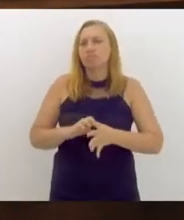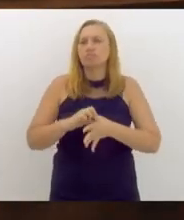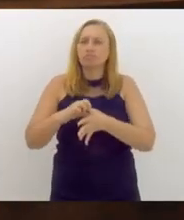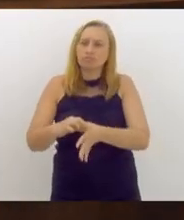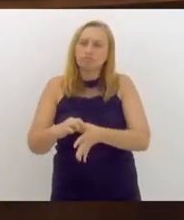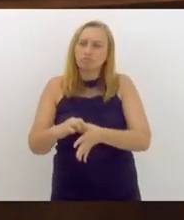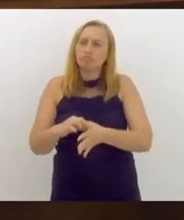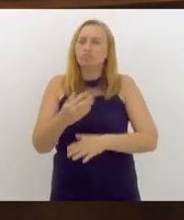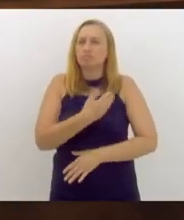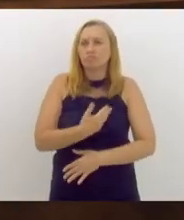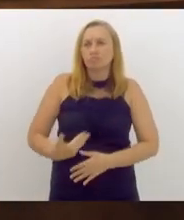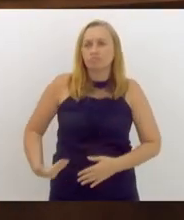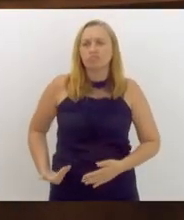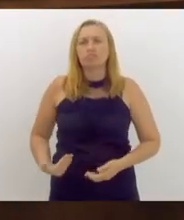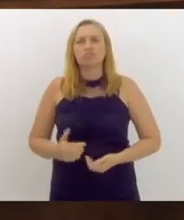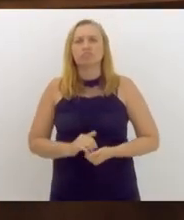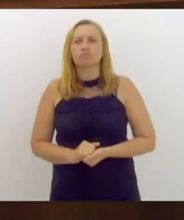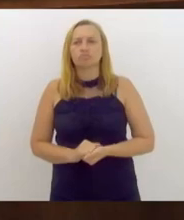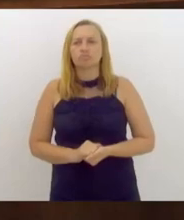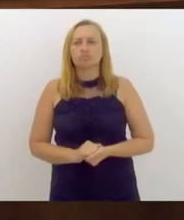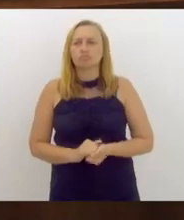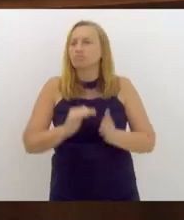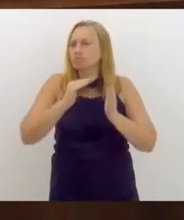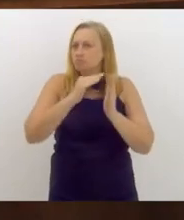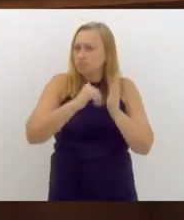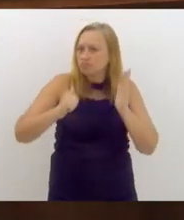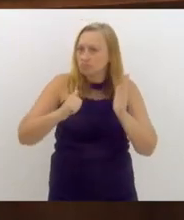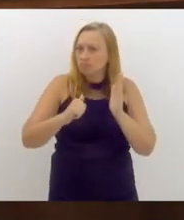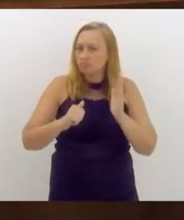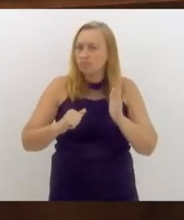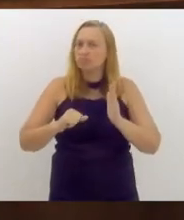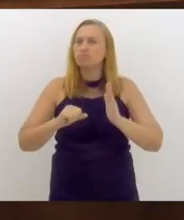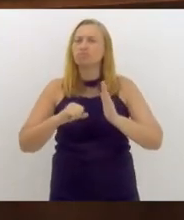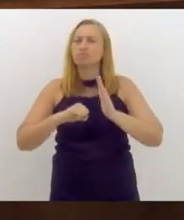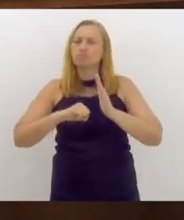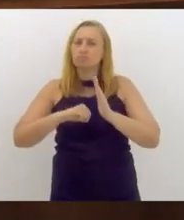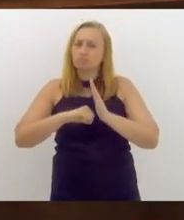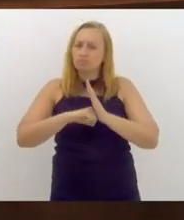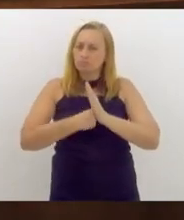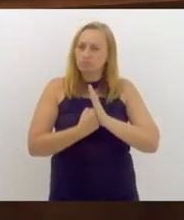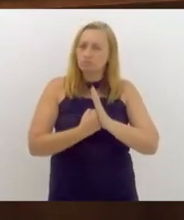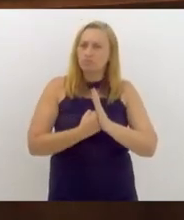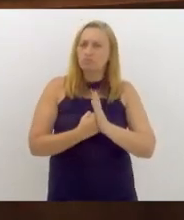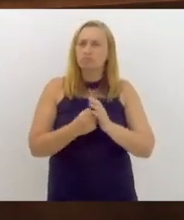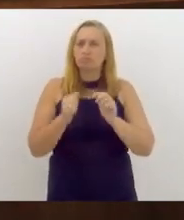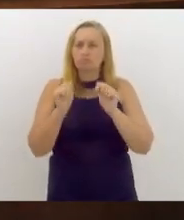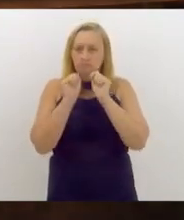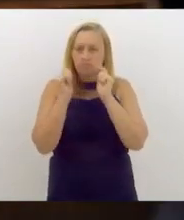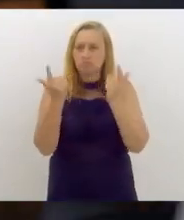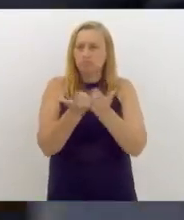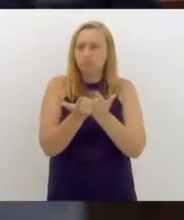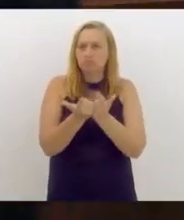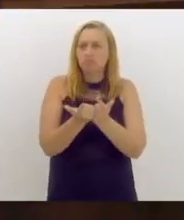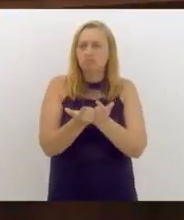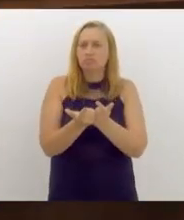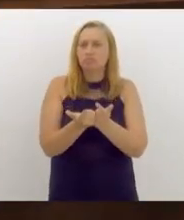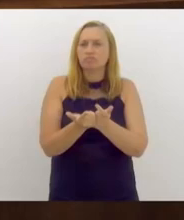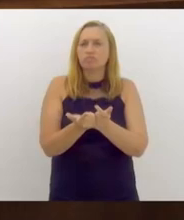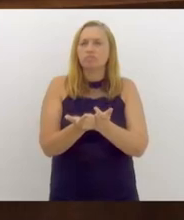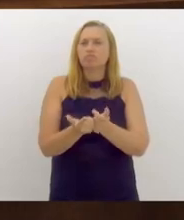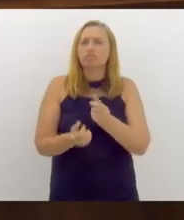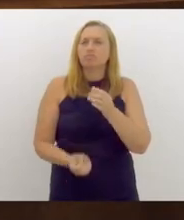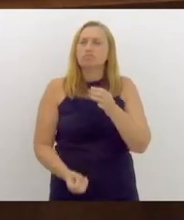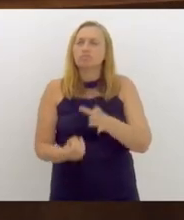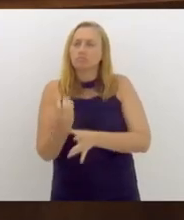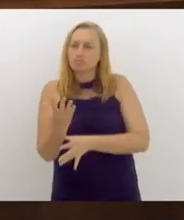do governo, nós derrubamos esse veto e a Assembleia Legislativa promulgou a lei para a